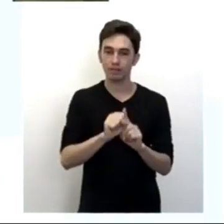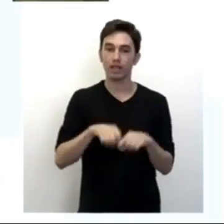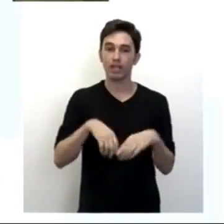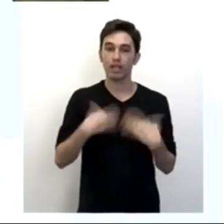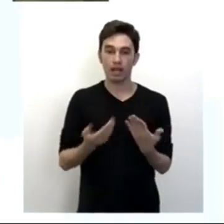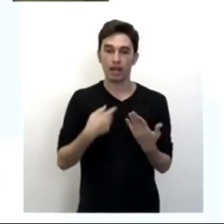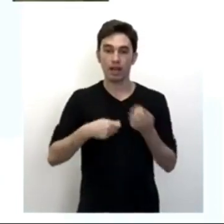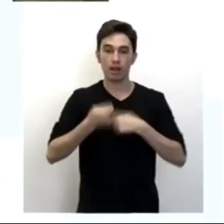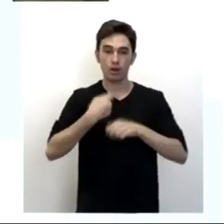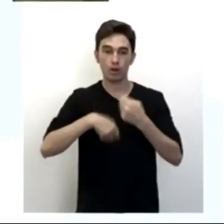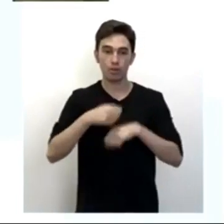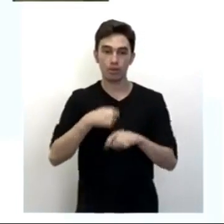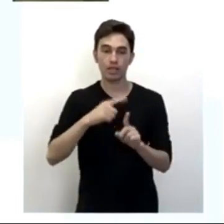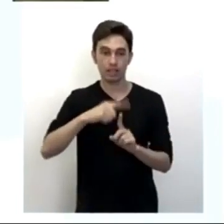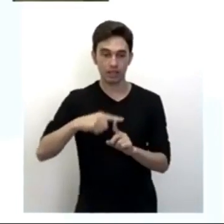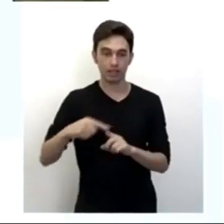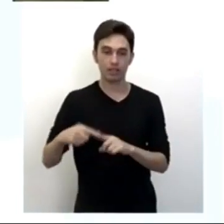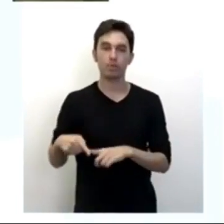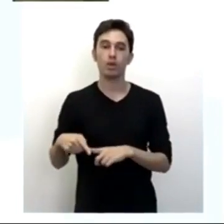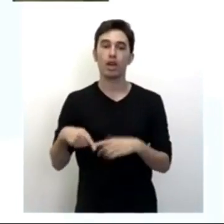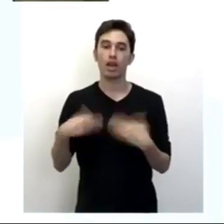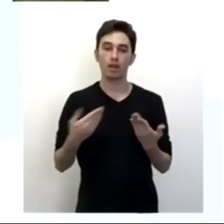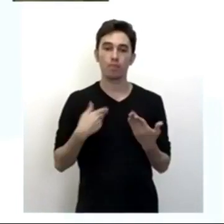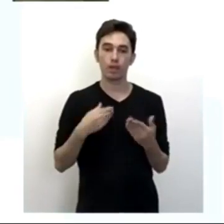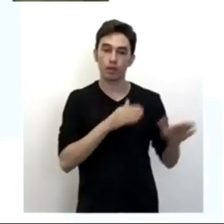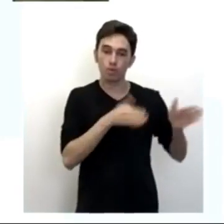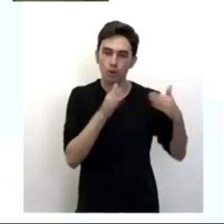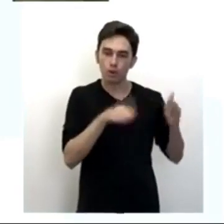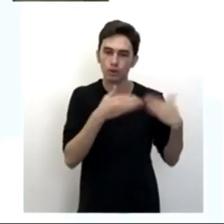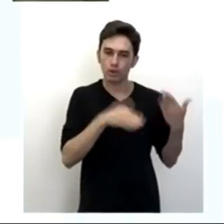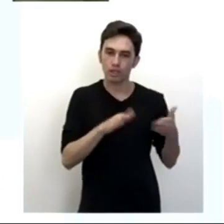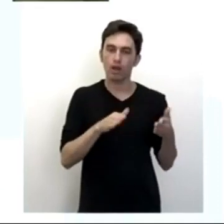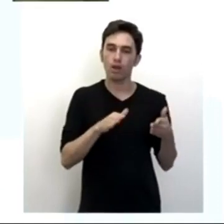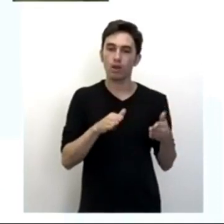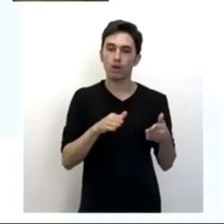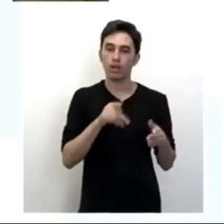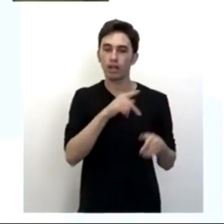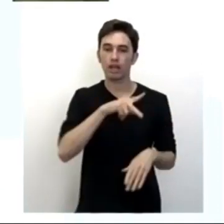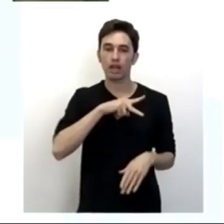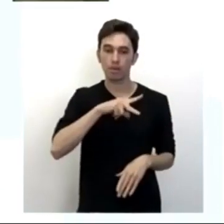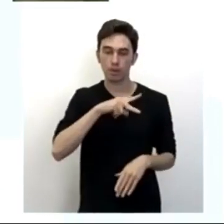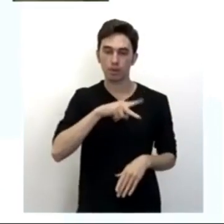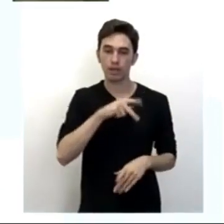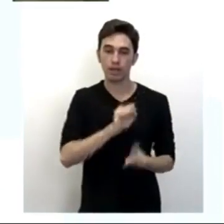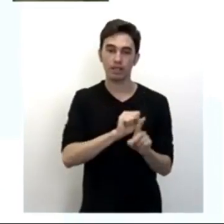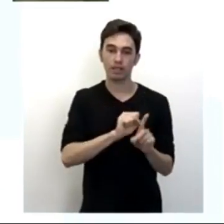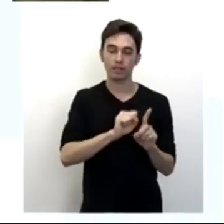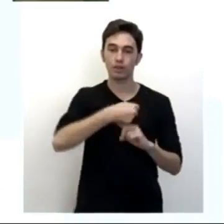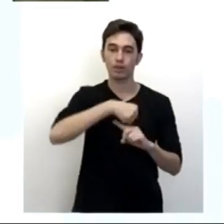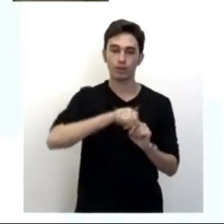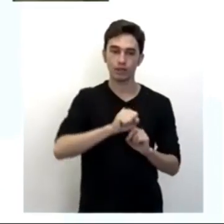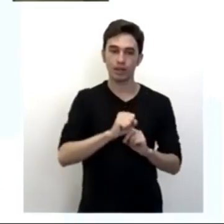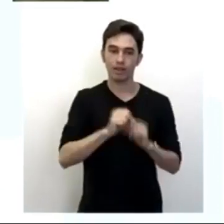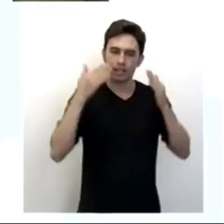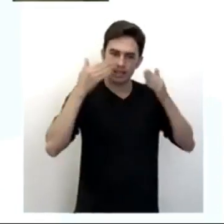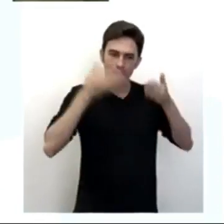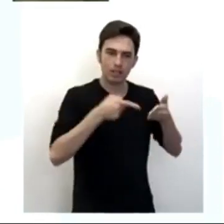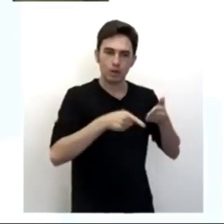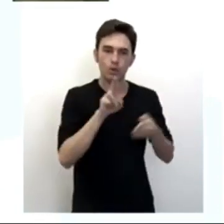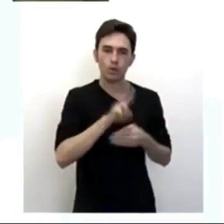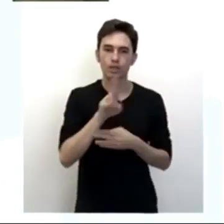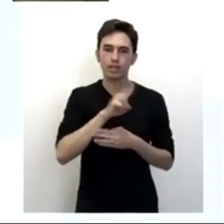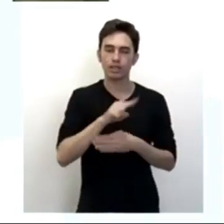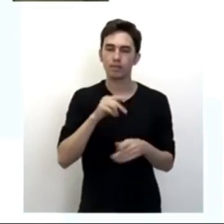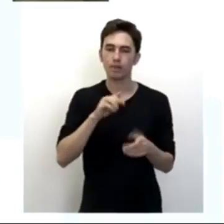são utilizados de maneira planificada, a qual ajusta a produção para as necessidades da comunidade. Iria